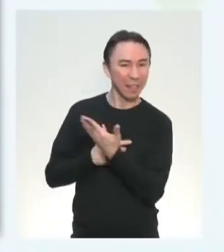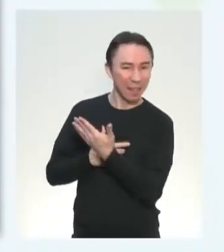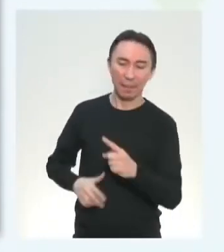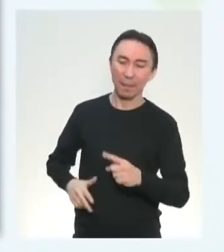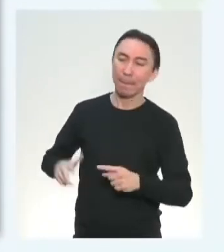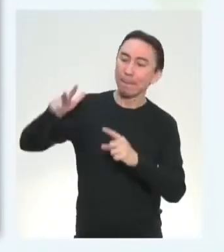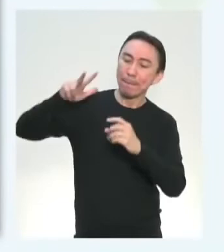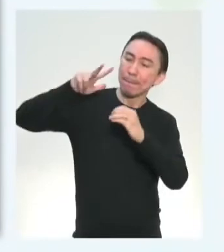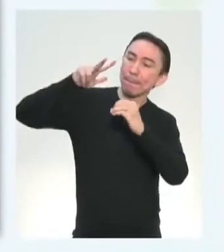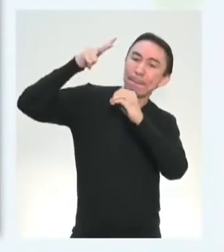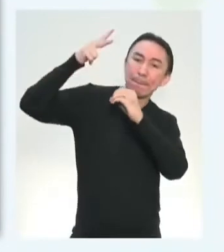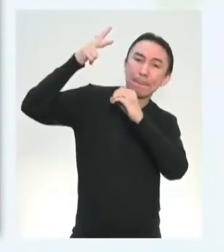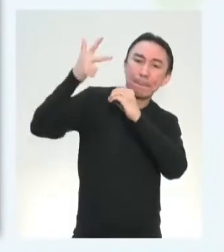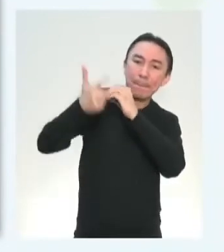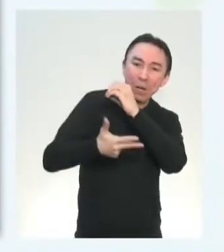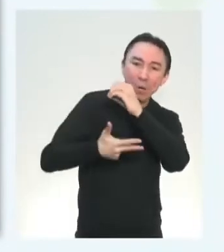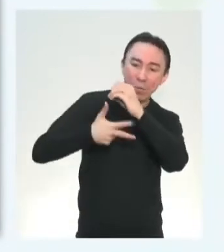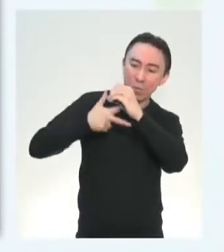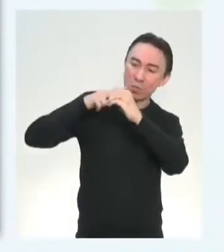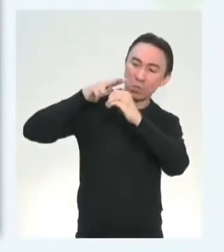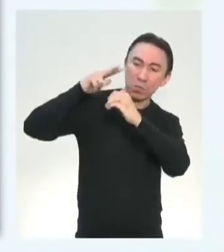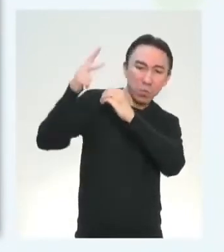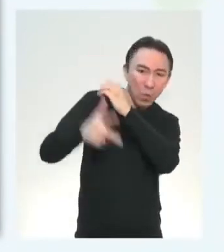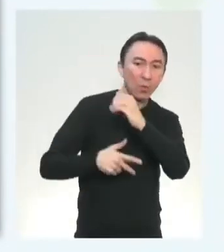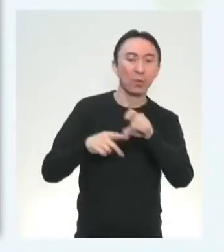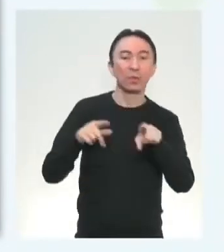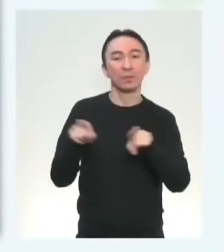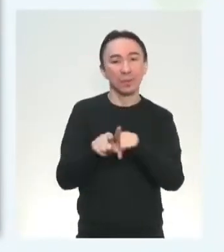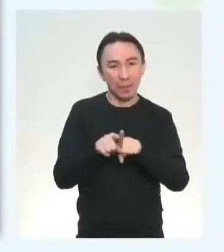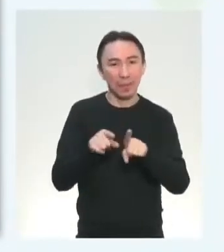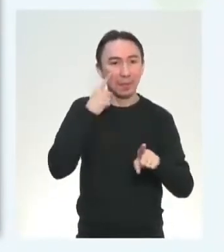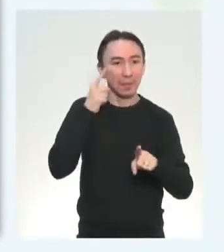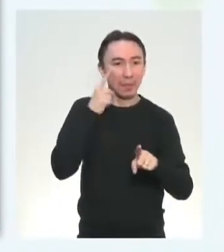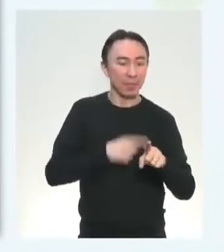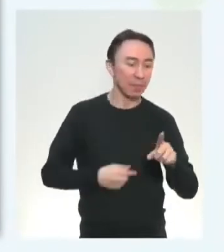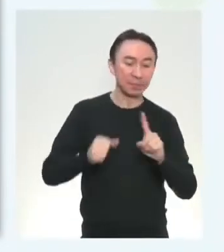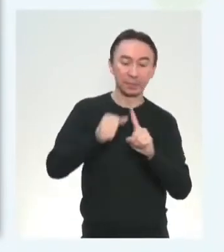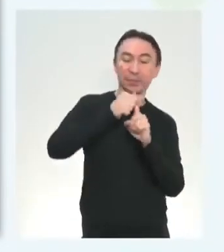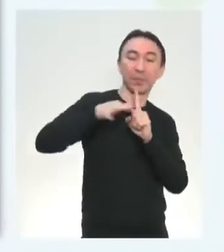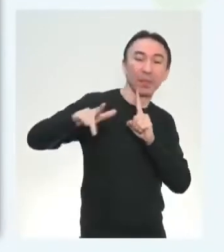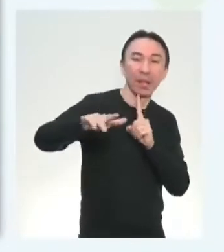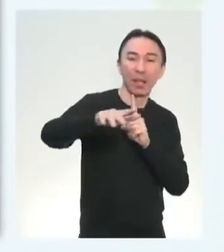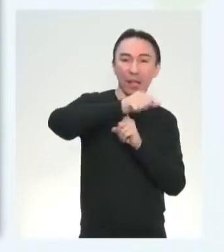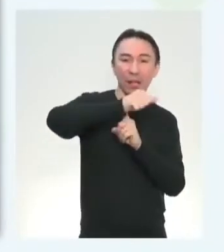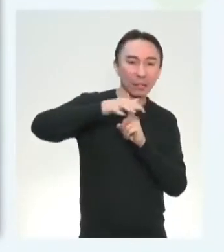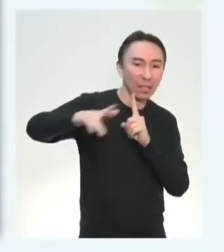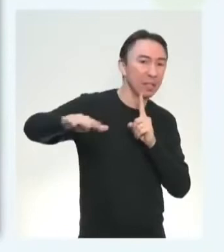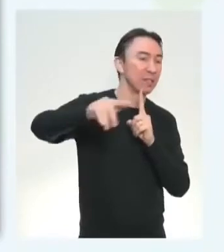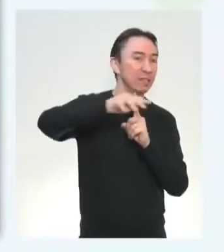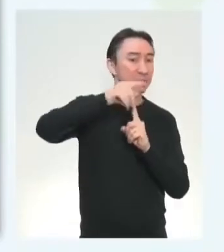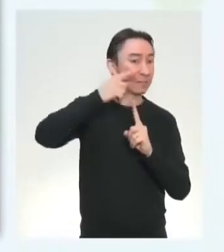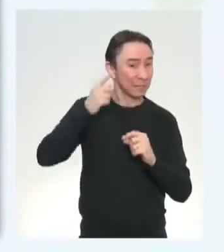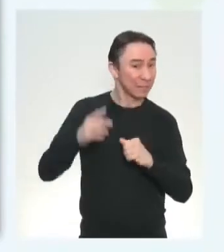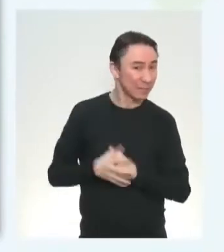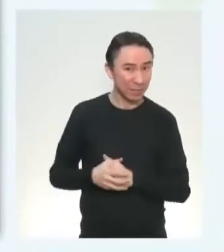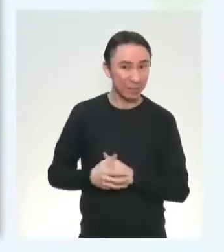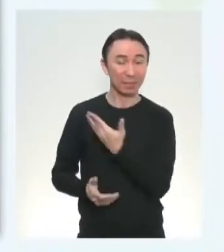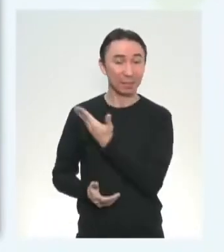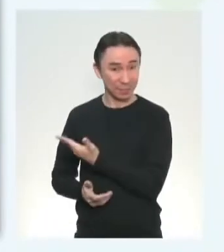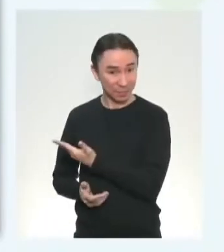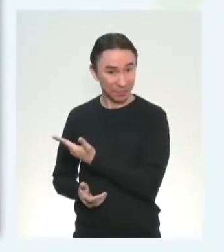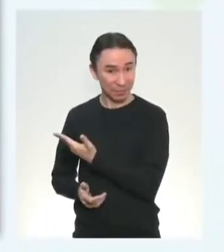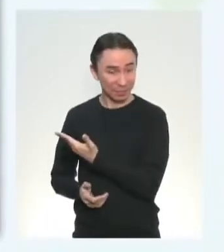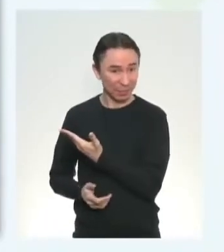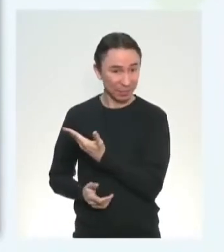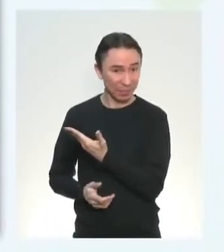meteorológicos são utilizadas. Em meteorologia, são utilizados na previsão do tempo e clima, acompanhamento